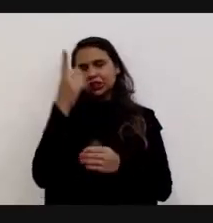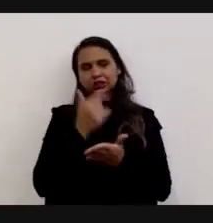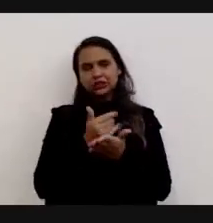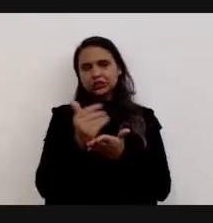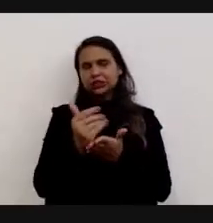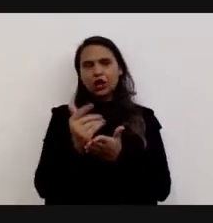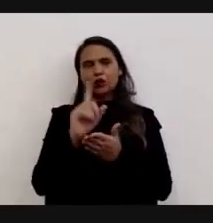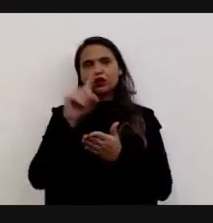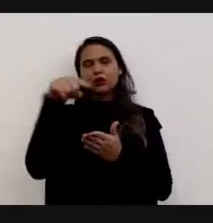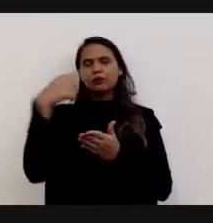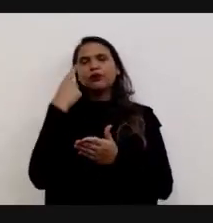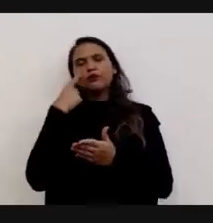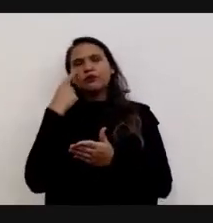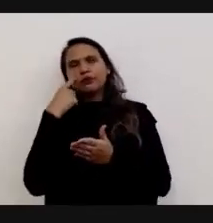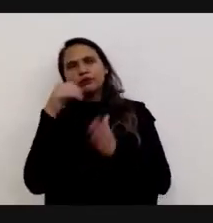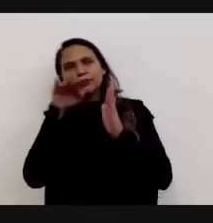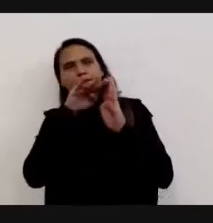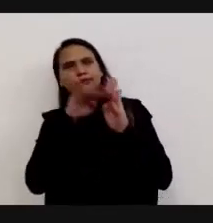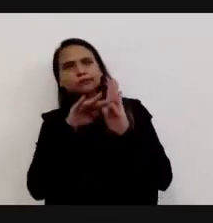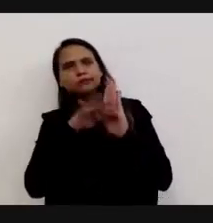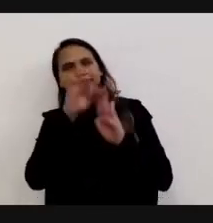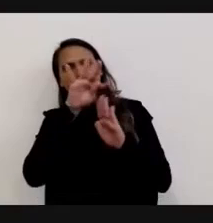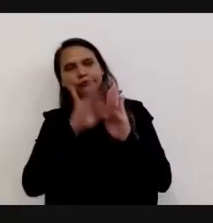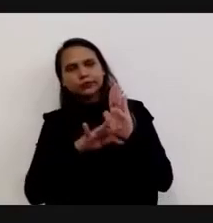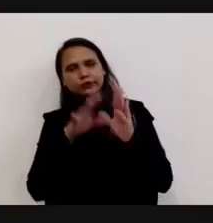está lá no nosso artigo dos anais.